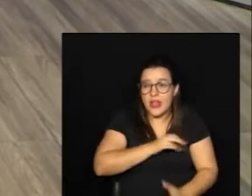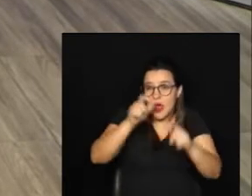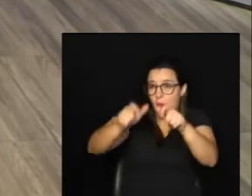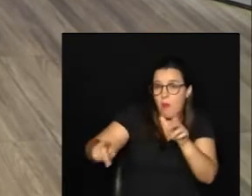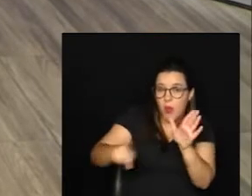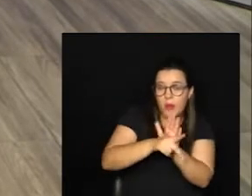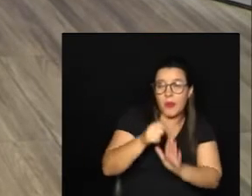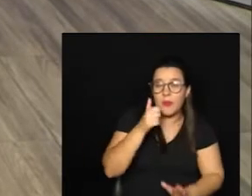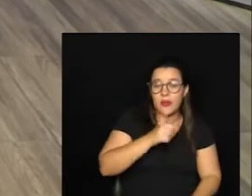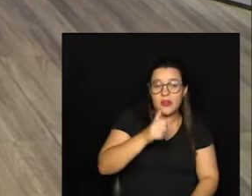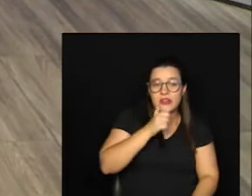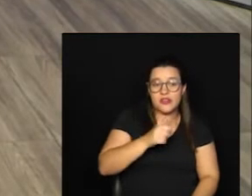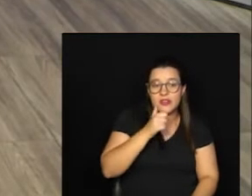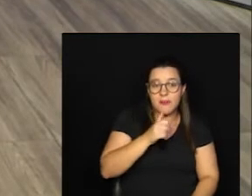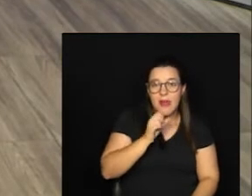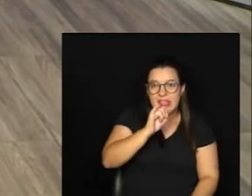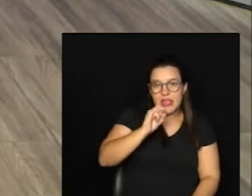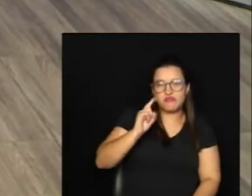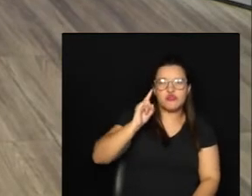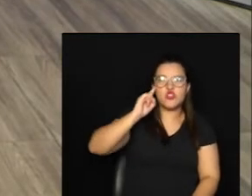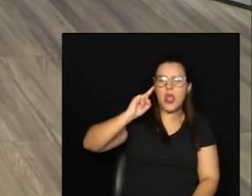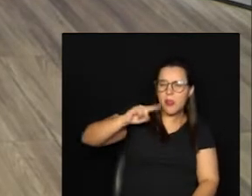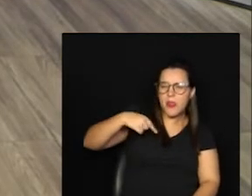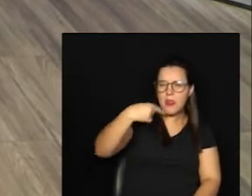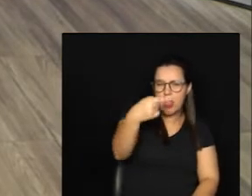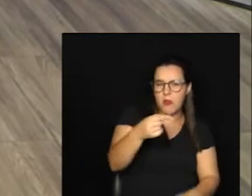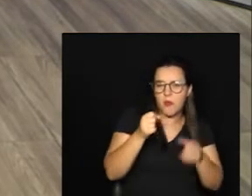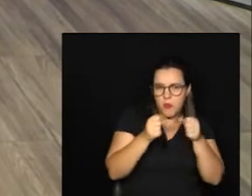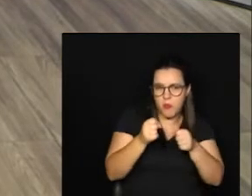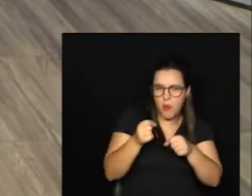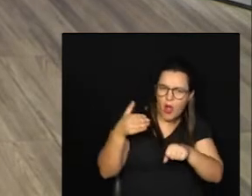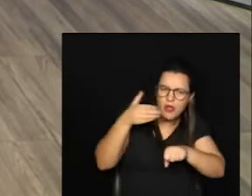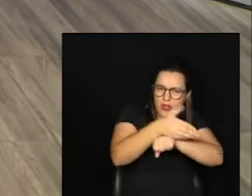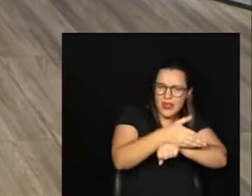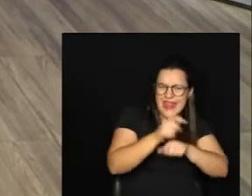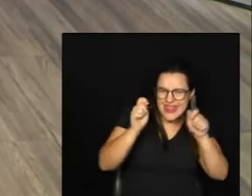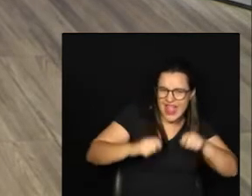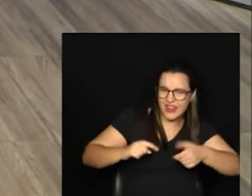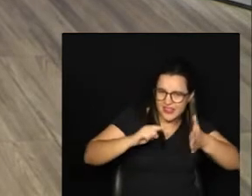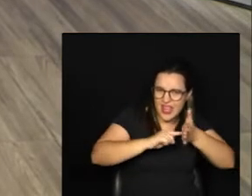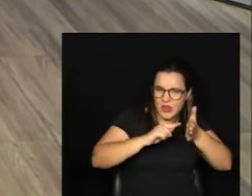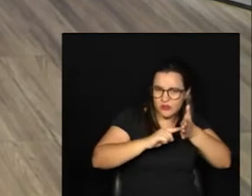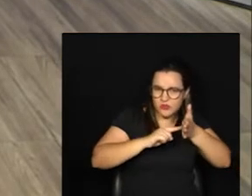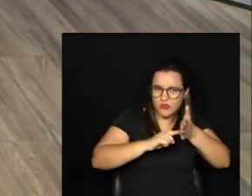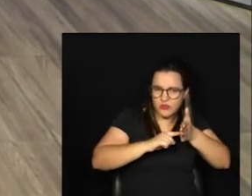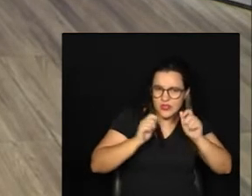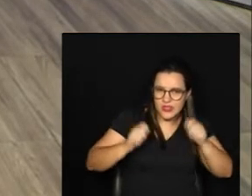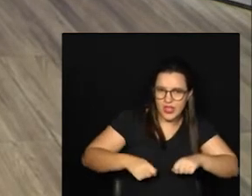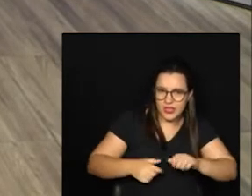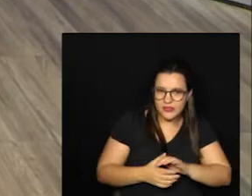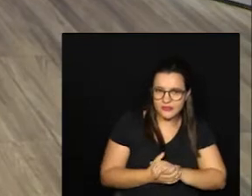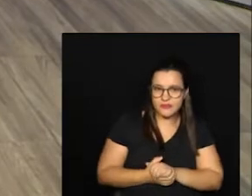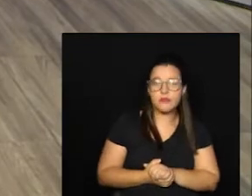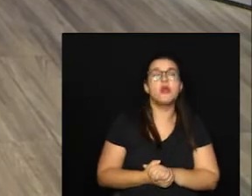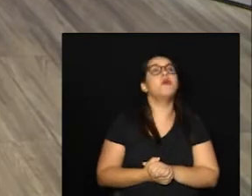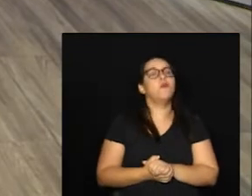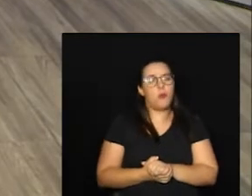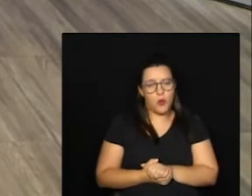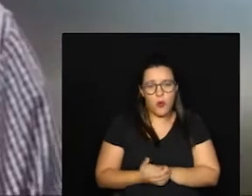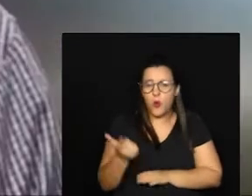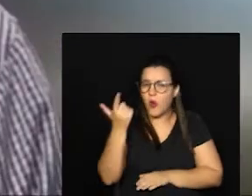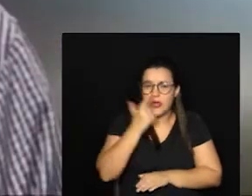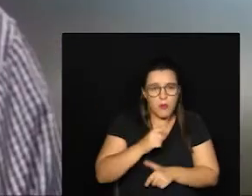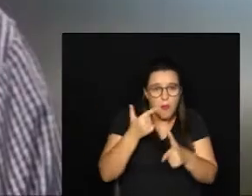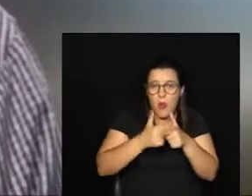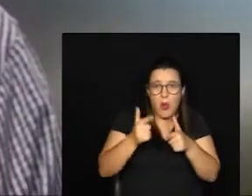exemplo, se ela for no dia seguinte, ela consegue ainda registrar este crime? Consegue, não há